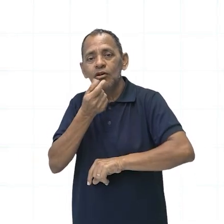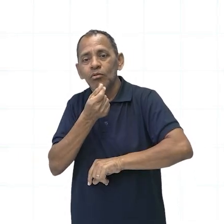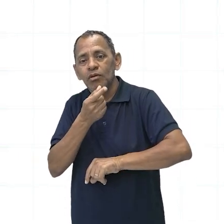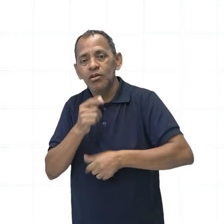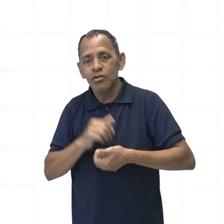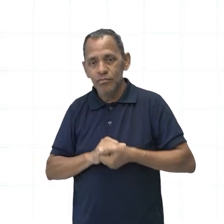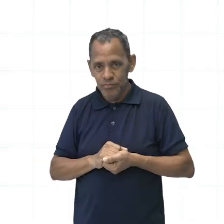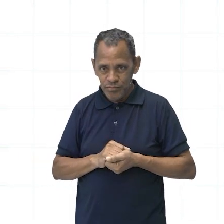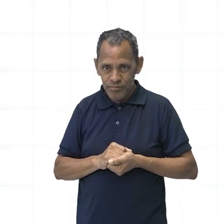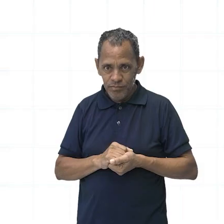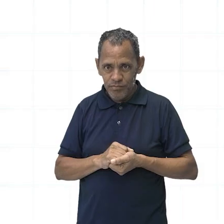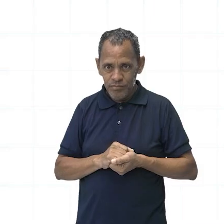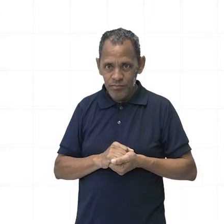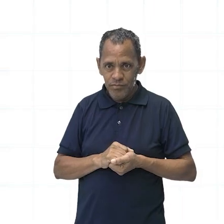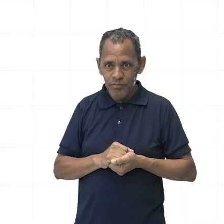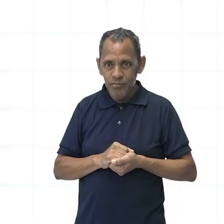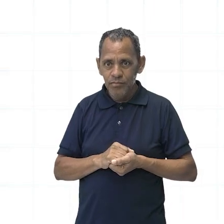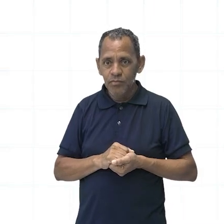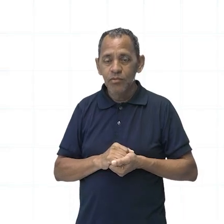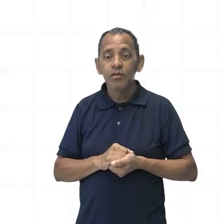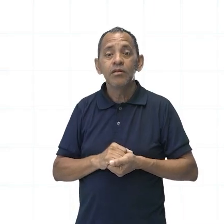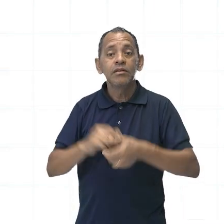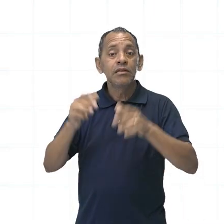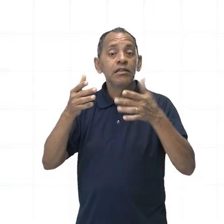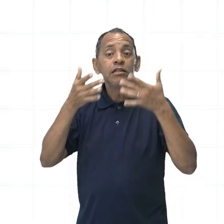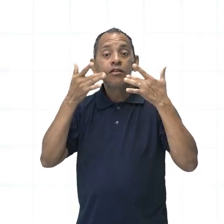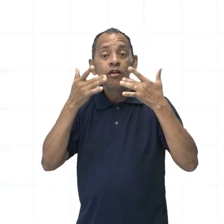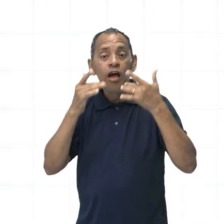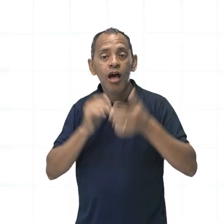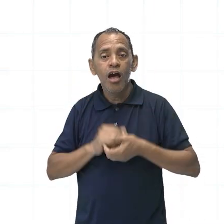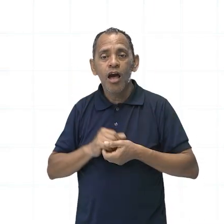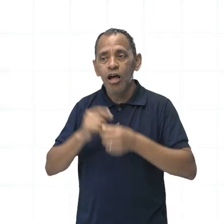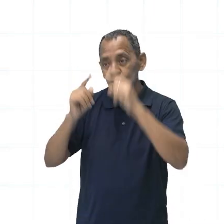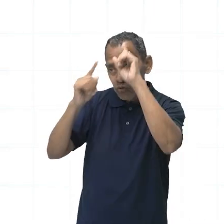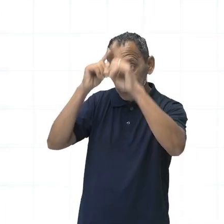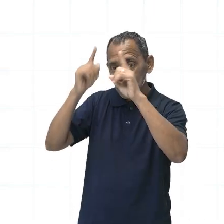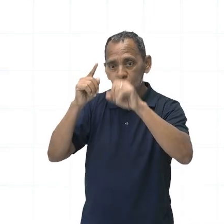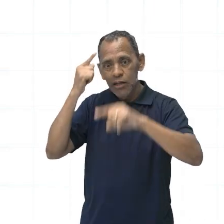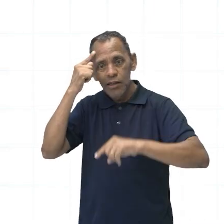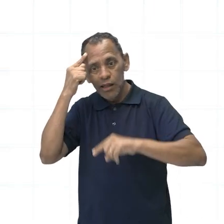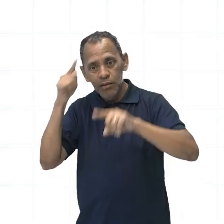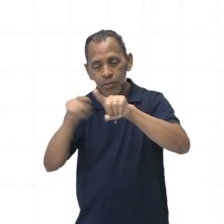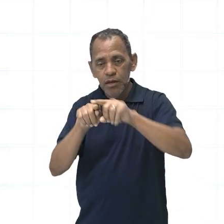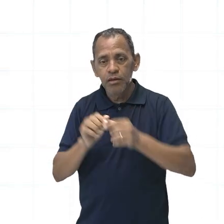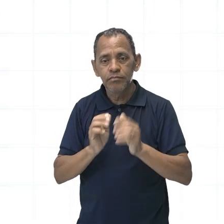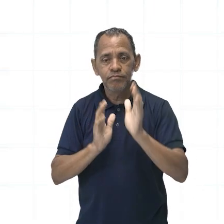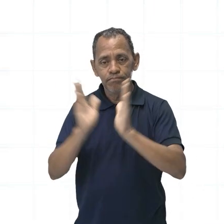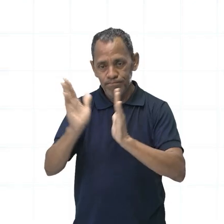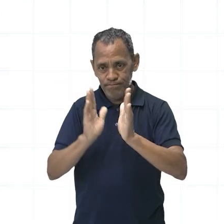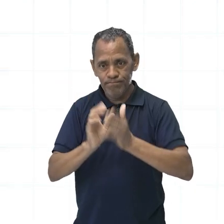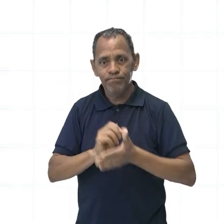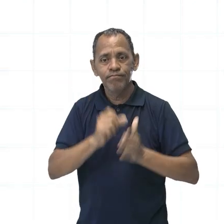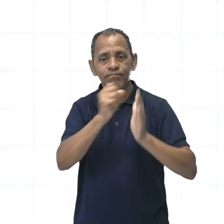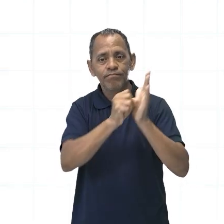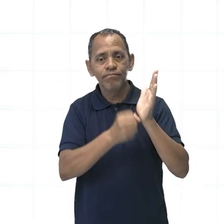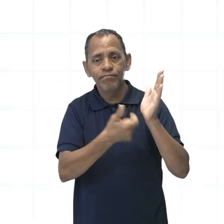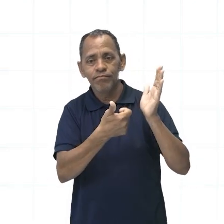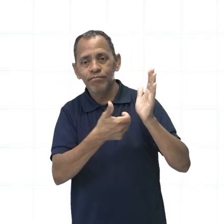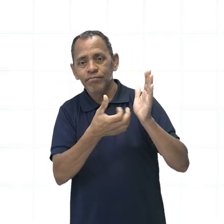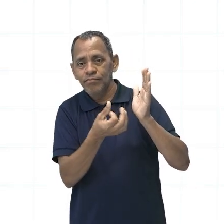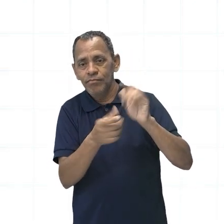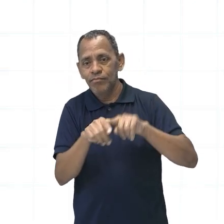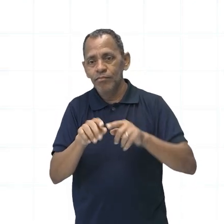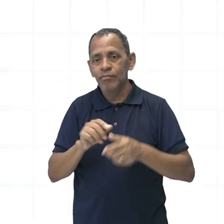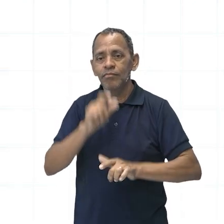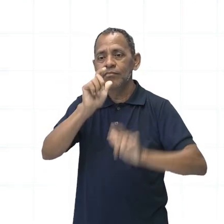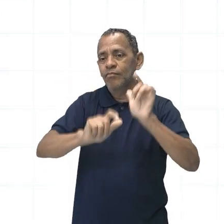dell'arte, que é o teatro do improviso. Então, no início do século XVI, surge uma forma popular de teatro na